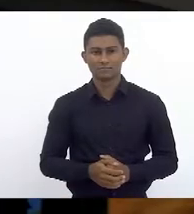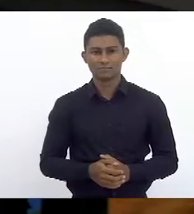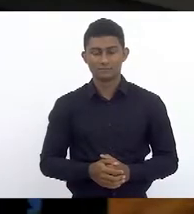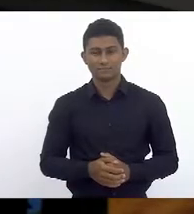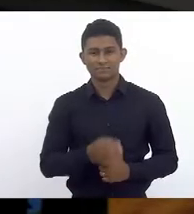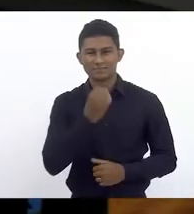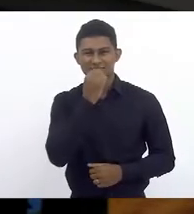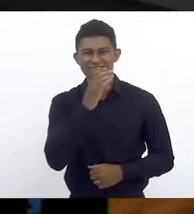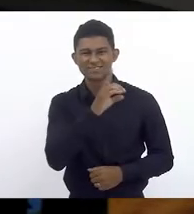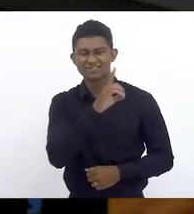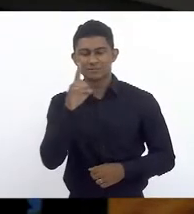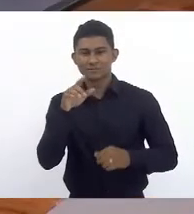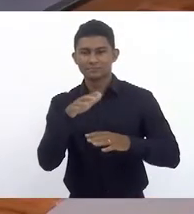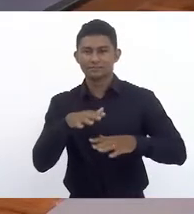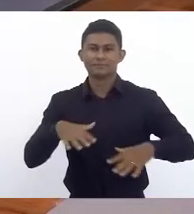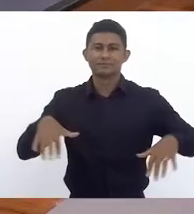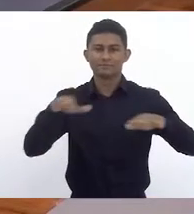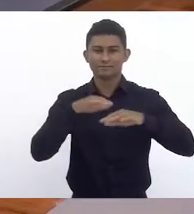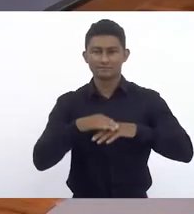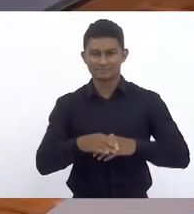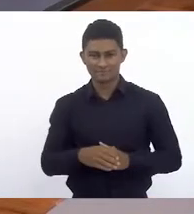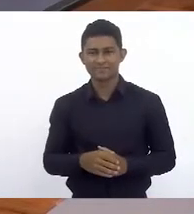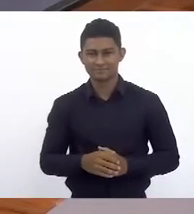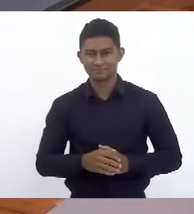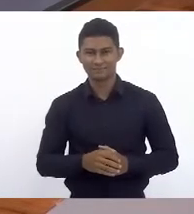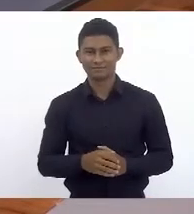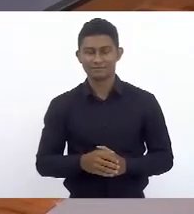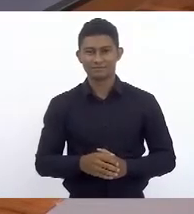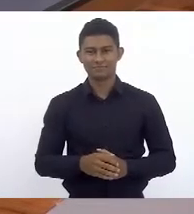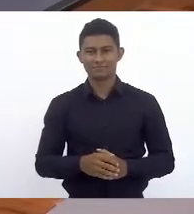Bom dia ainda a todos e a todas.